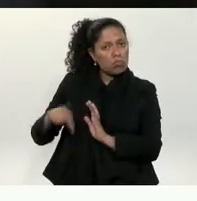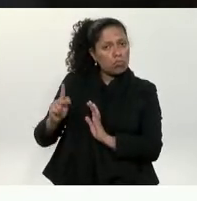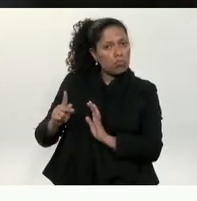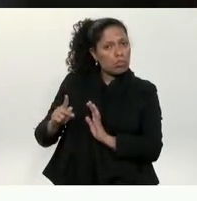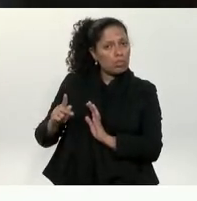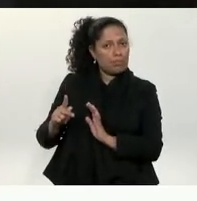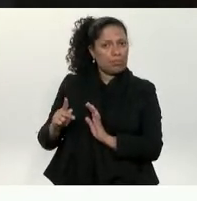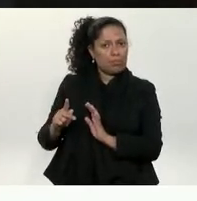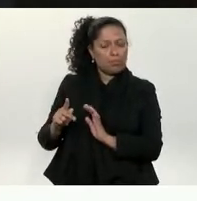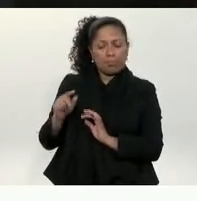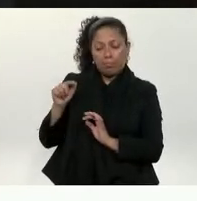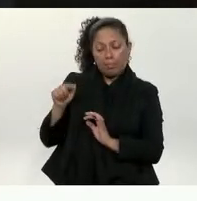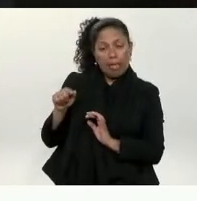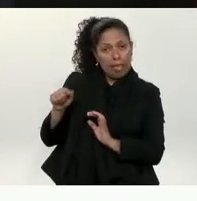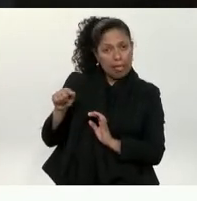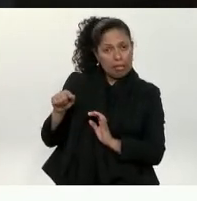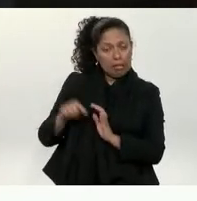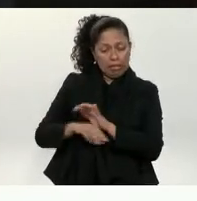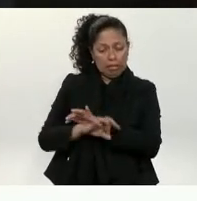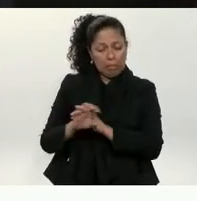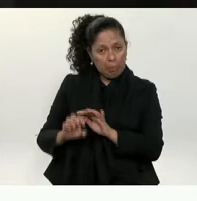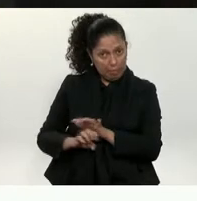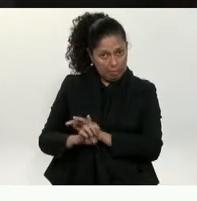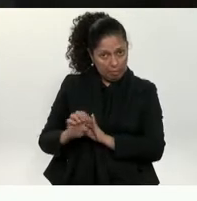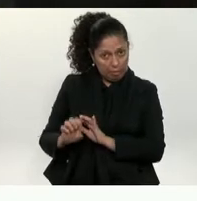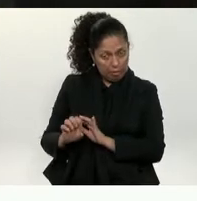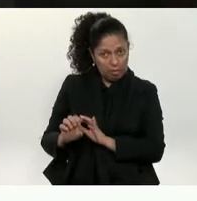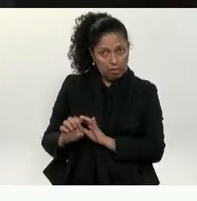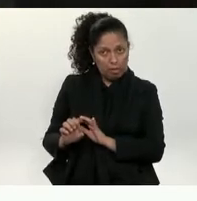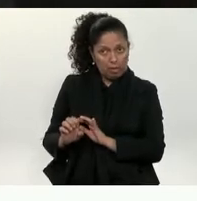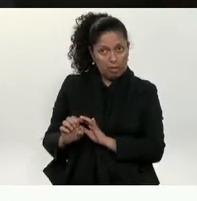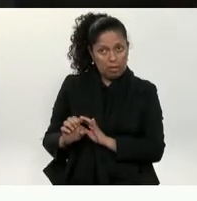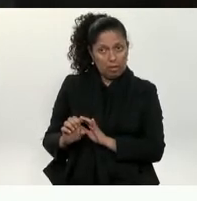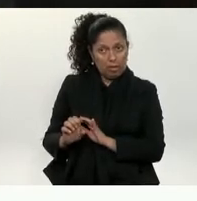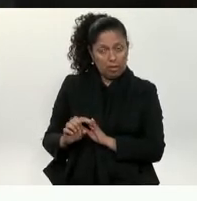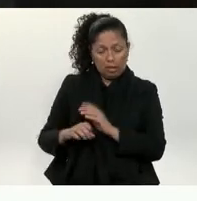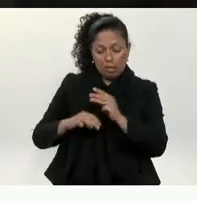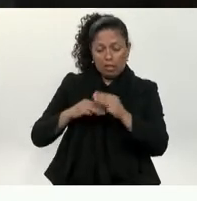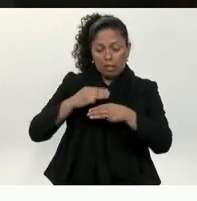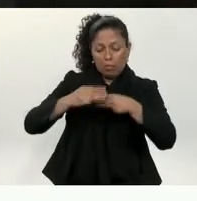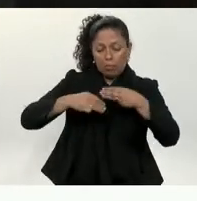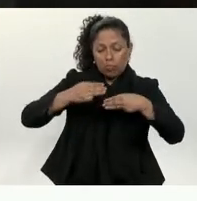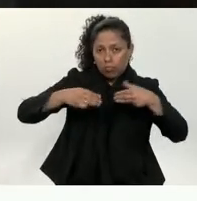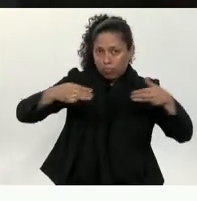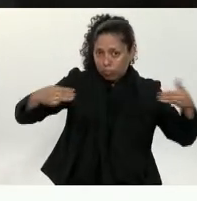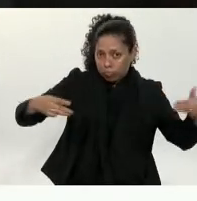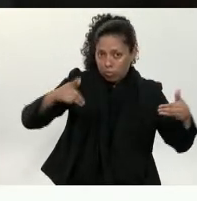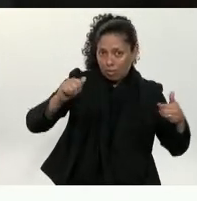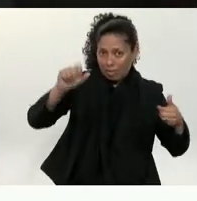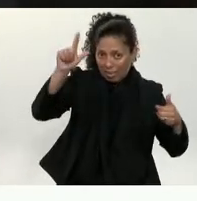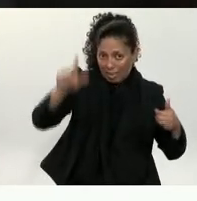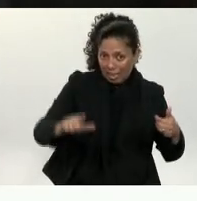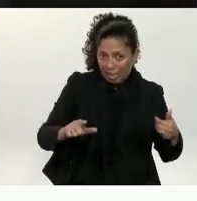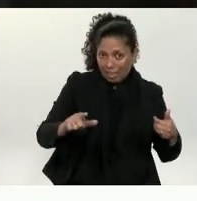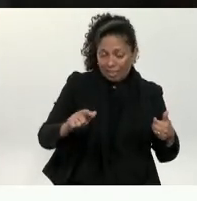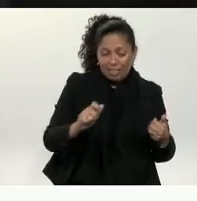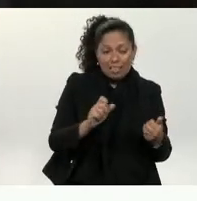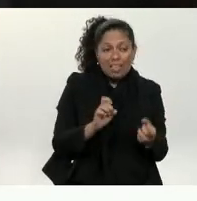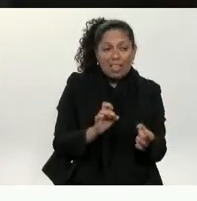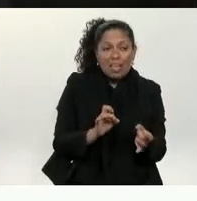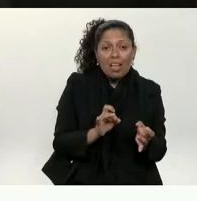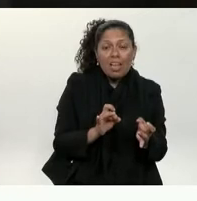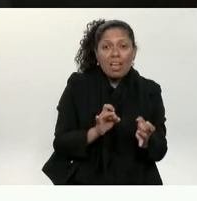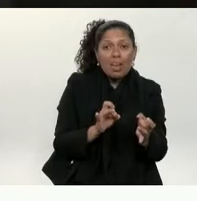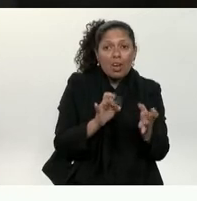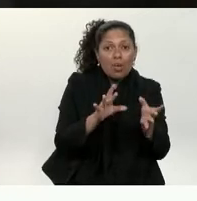que compra a Petrobras, ela compra essas moléculas por um preço irrisório, que a pessoa só pode